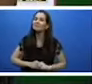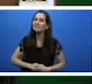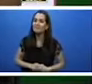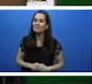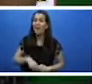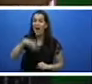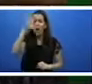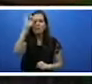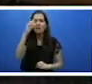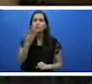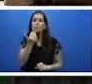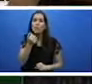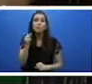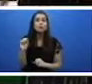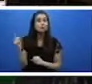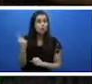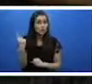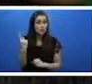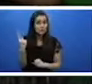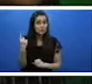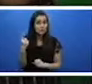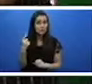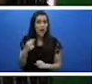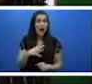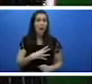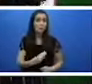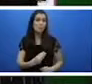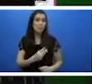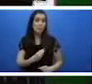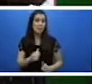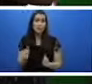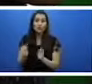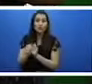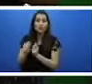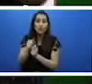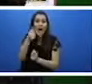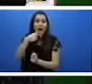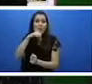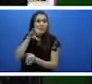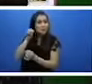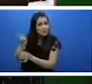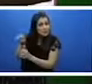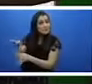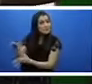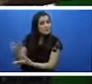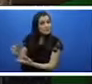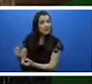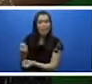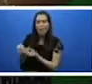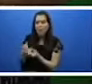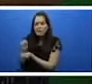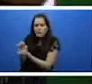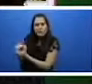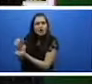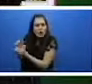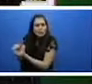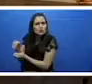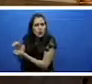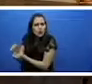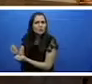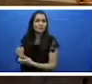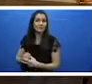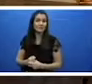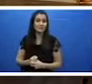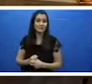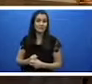De se alimentar sozinhos. Então, enquanto eles estão se amamentando, eles também estão aprendendo a se alimentar sozinhos, a serem